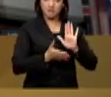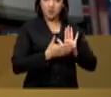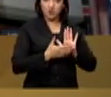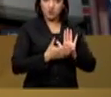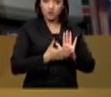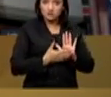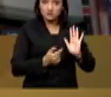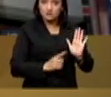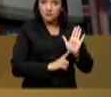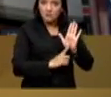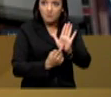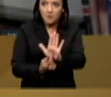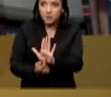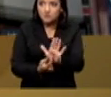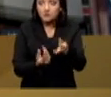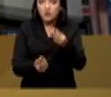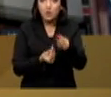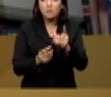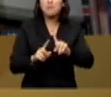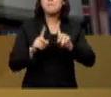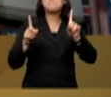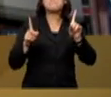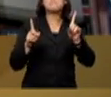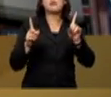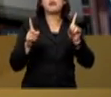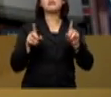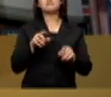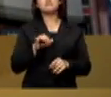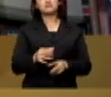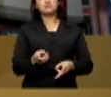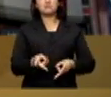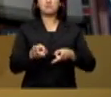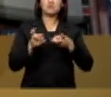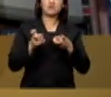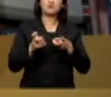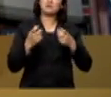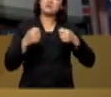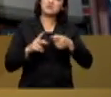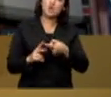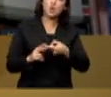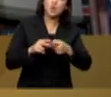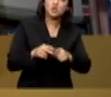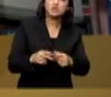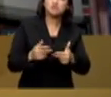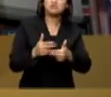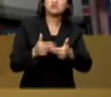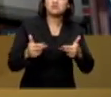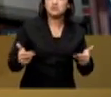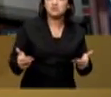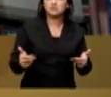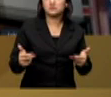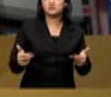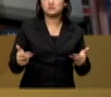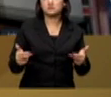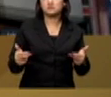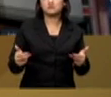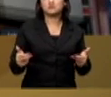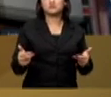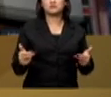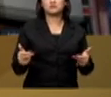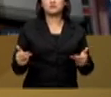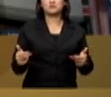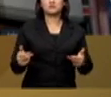de uma proposta de modulação, mas na hipótese dessa a minha proposição vir a